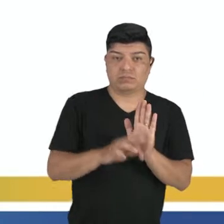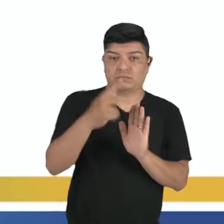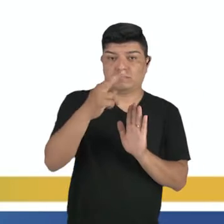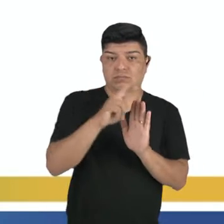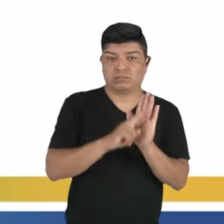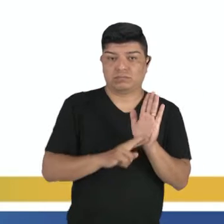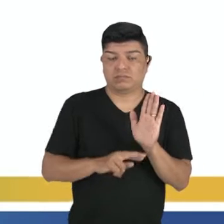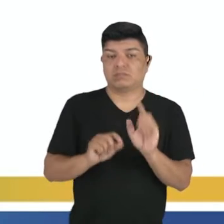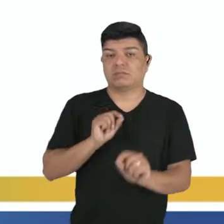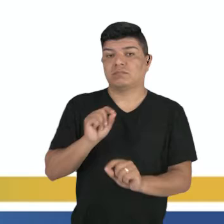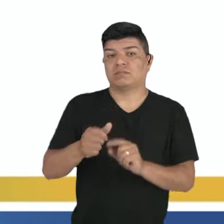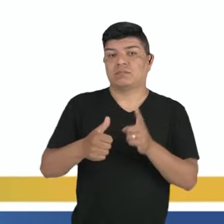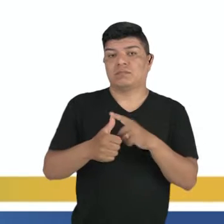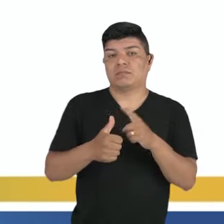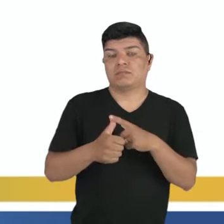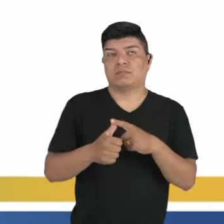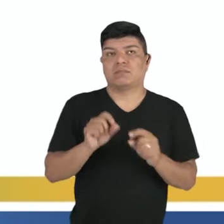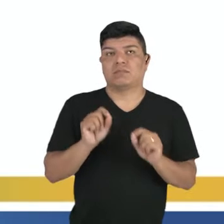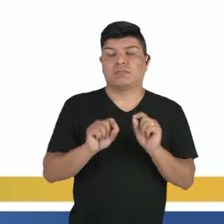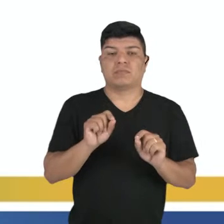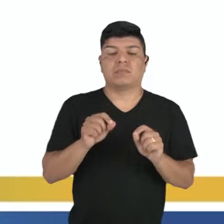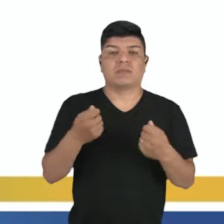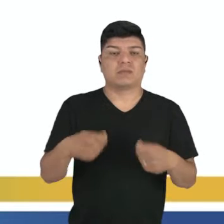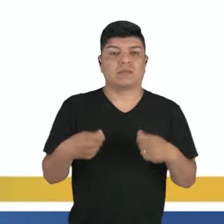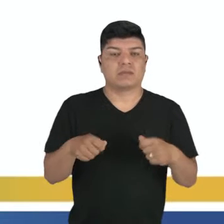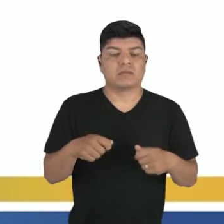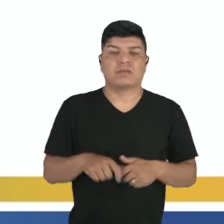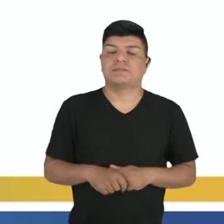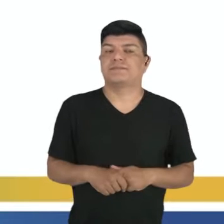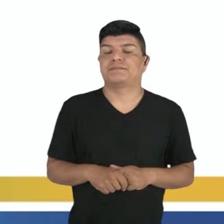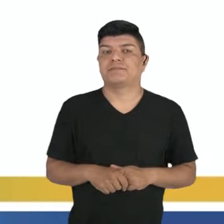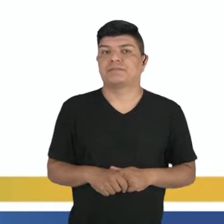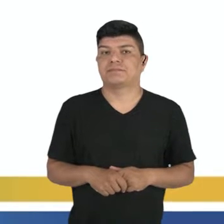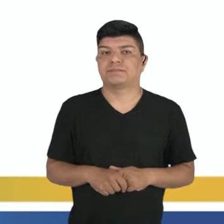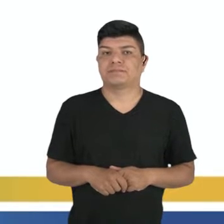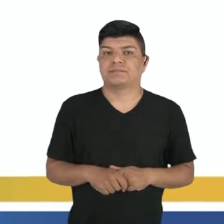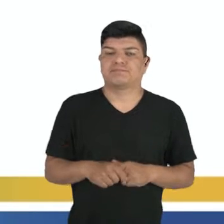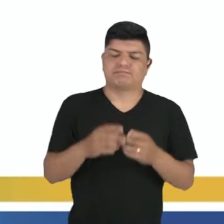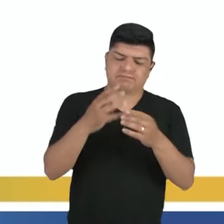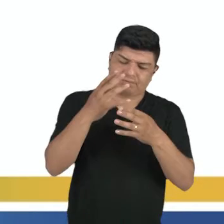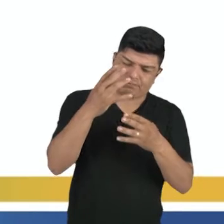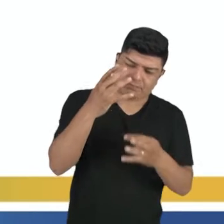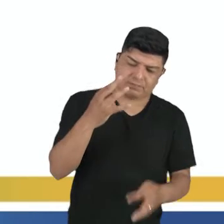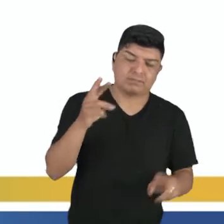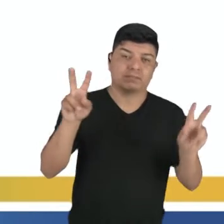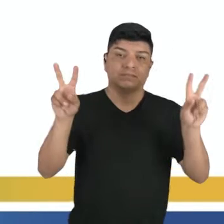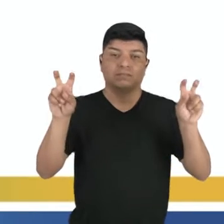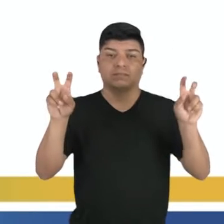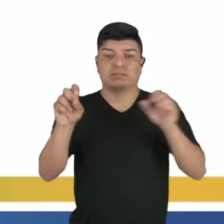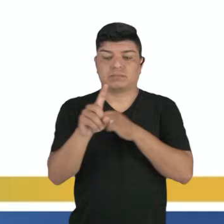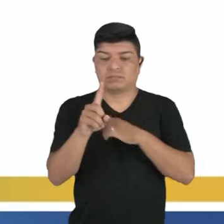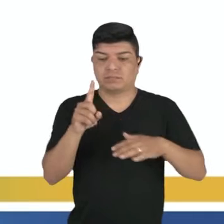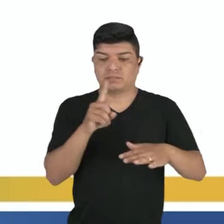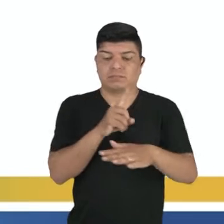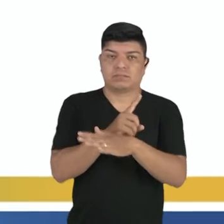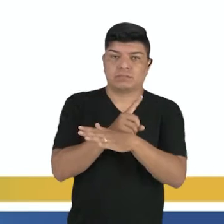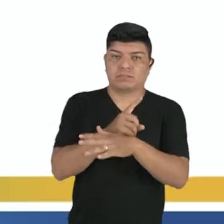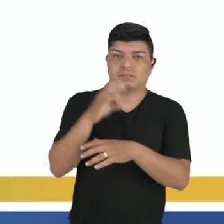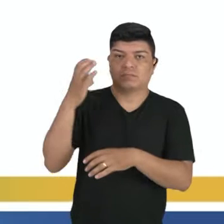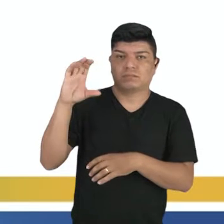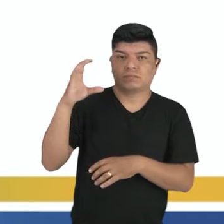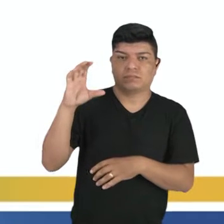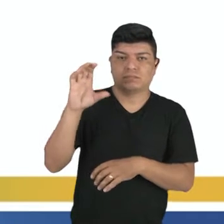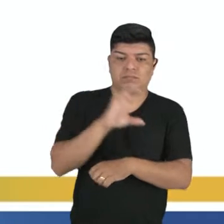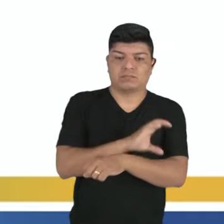redação deverá, primeiro, o que você vai fazer? Você vai discorrer sobre um tema de ordem social,